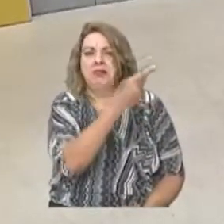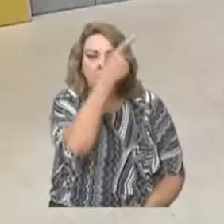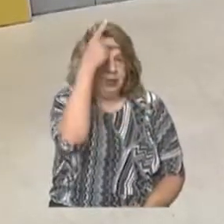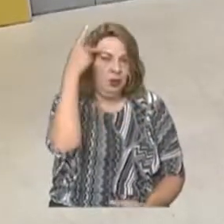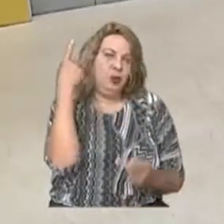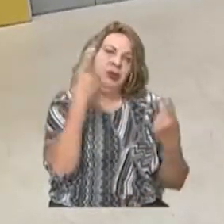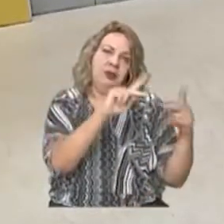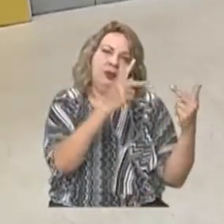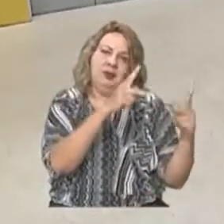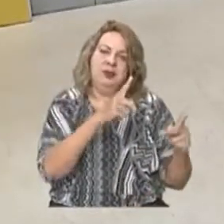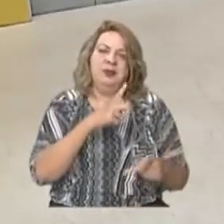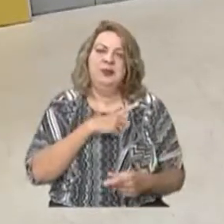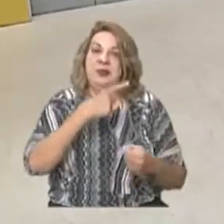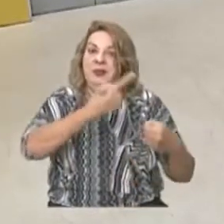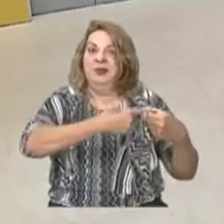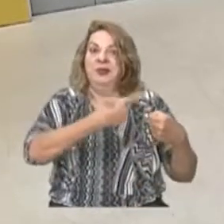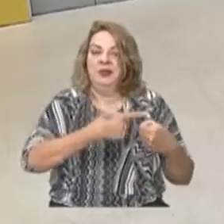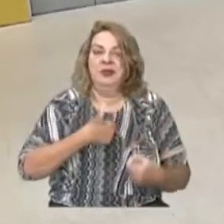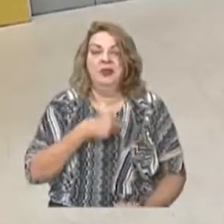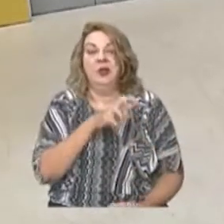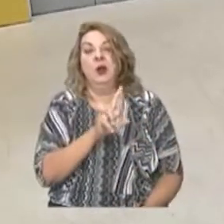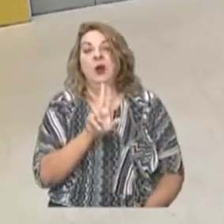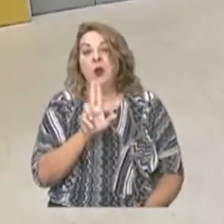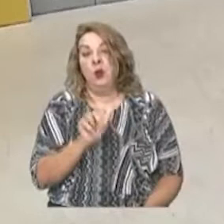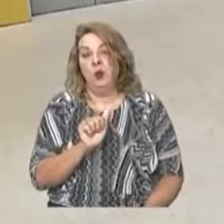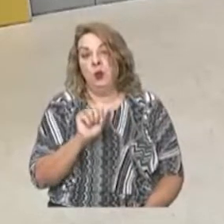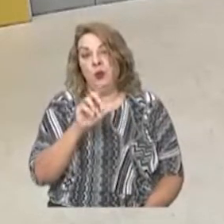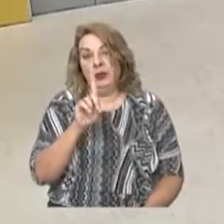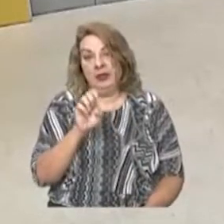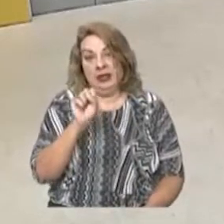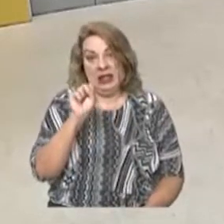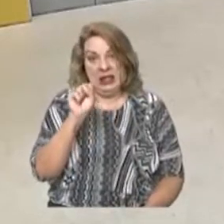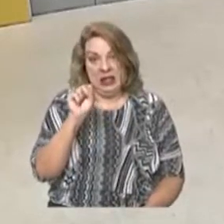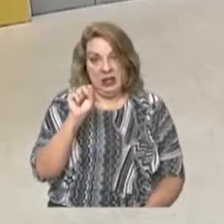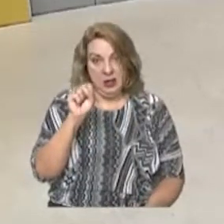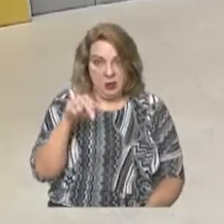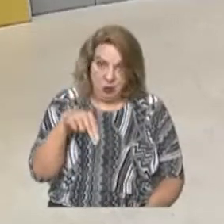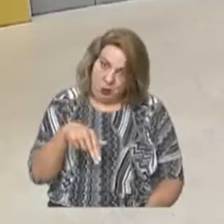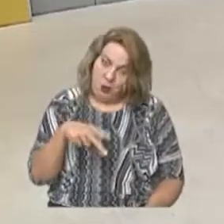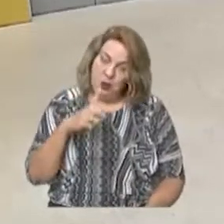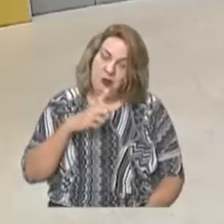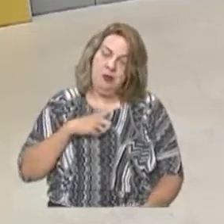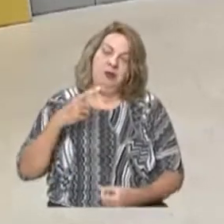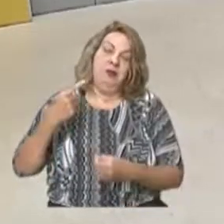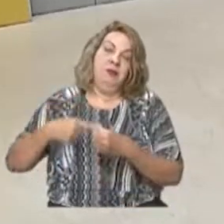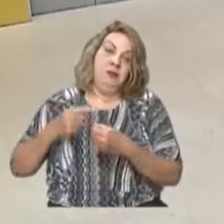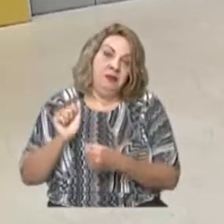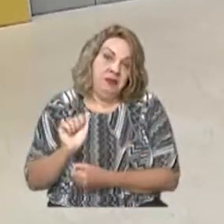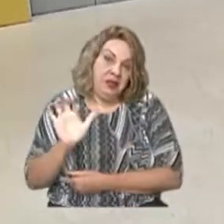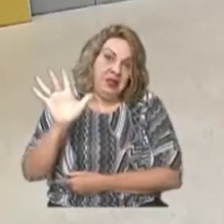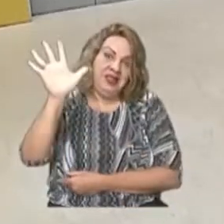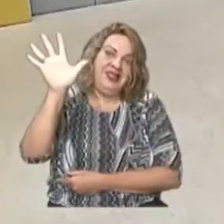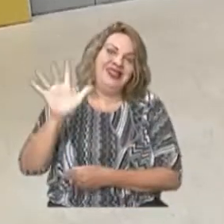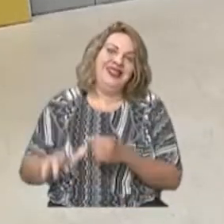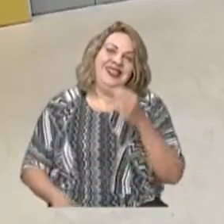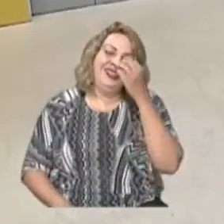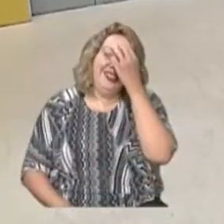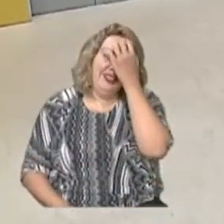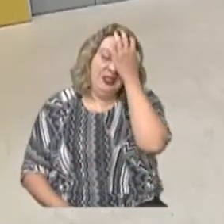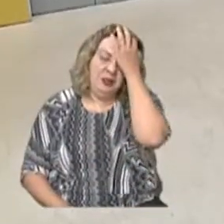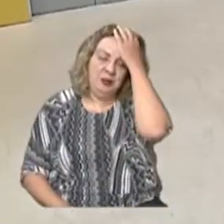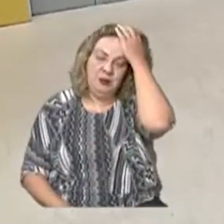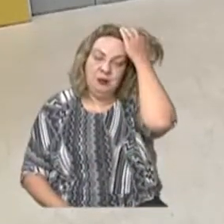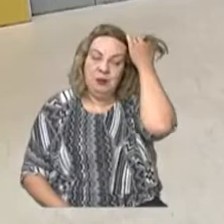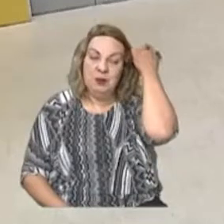turma toda sintonizada, Juanderson, lá em Lagarto, Blogueirinho João, estou na audiência diretamente